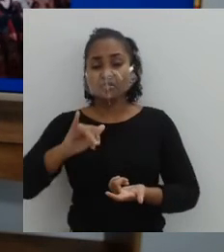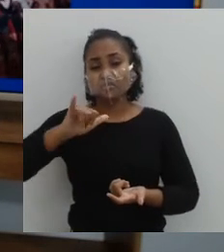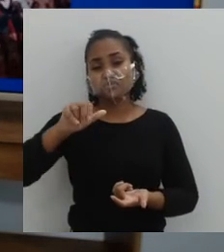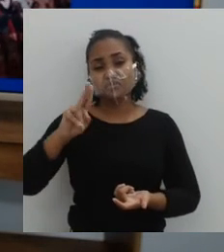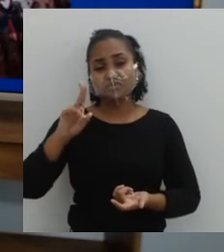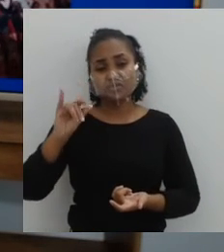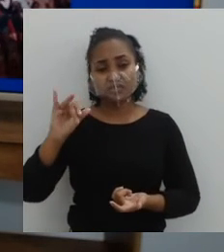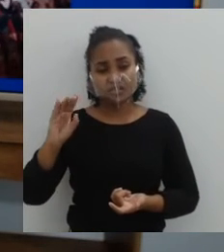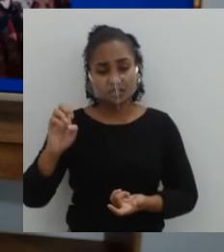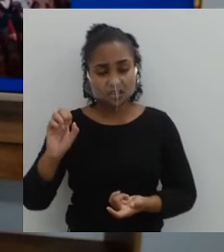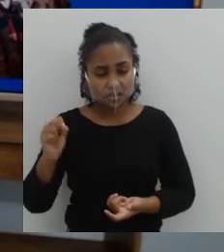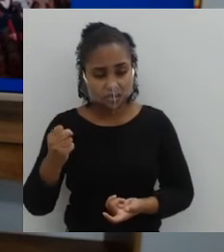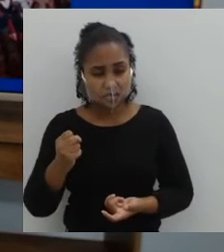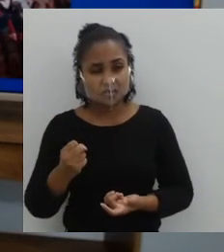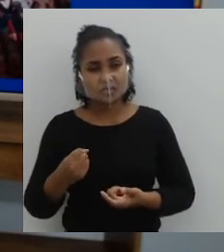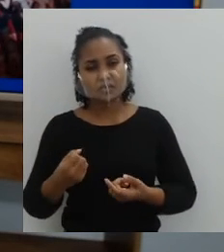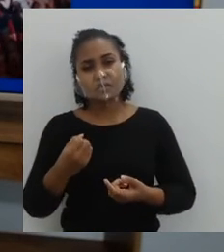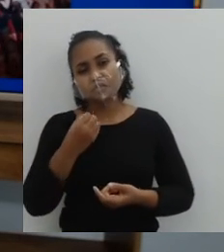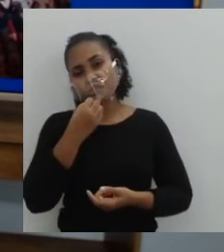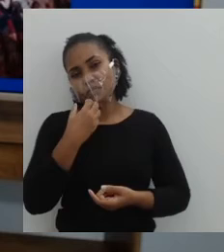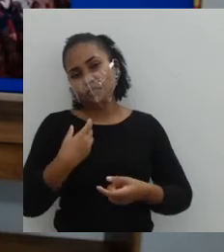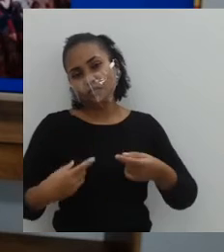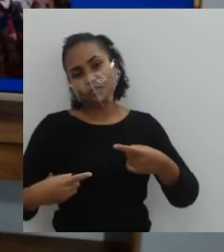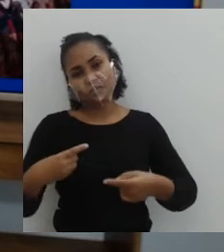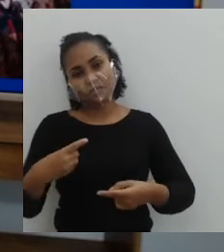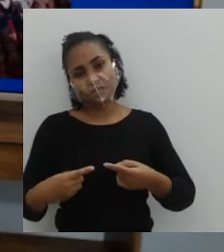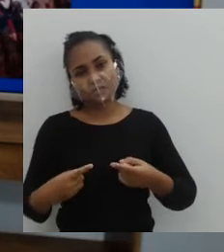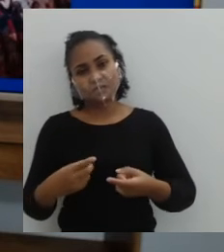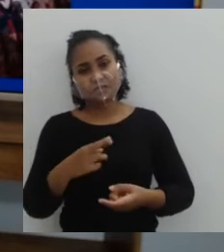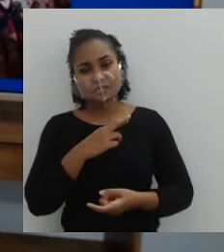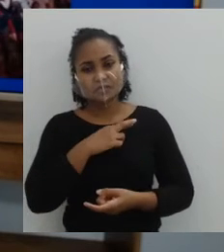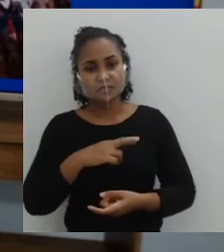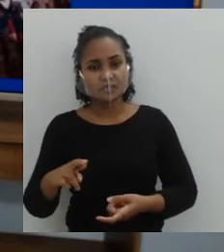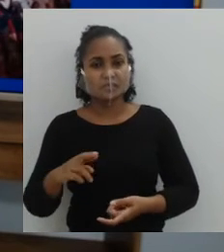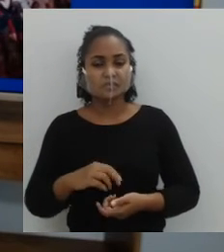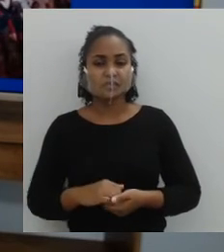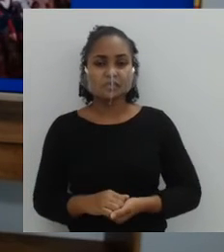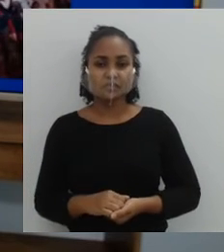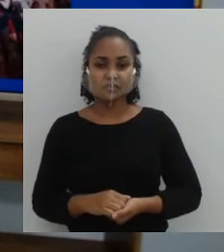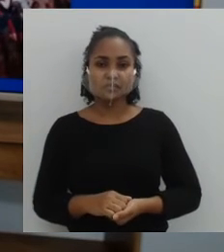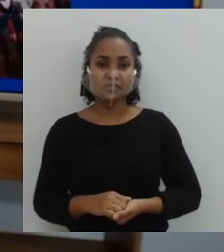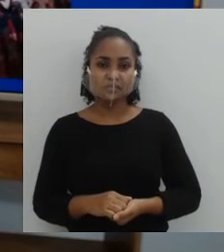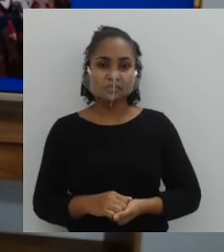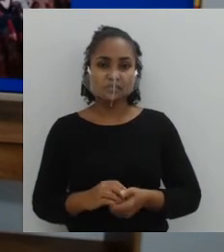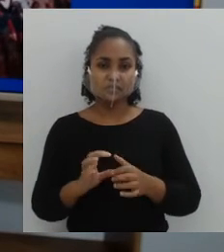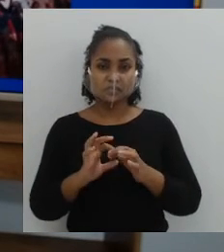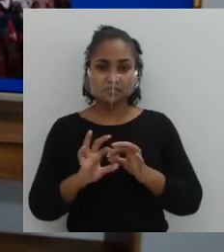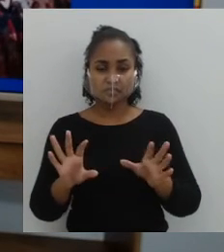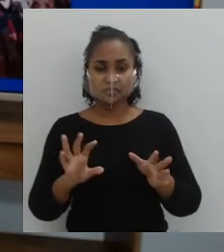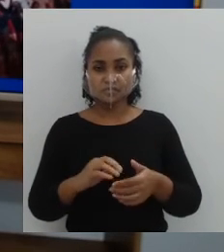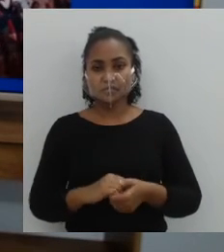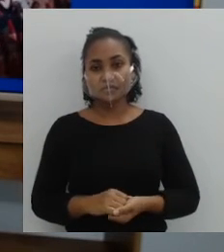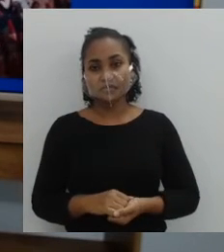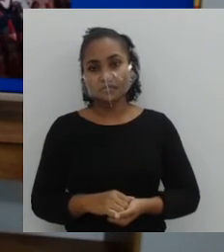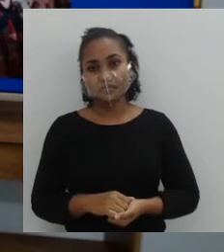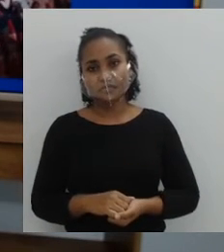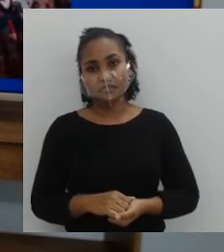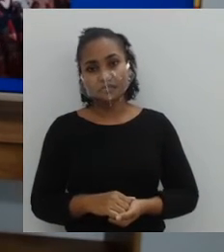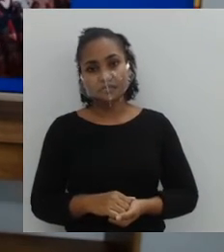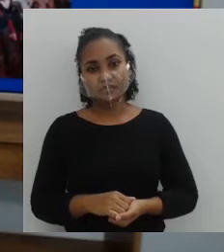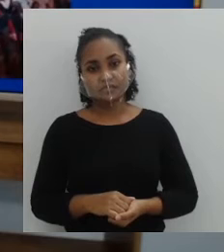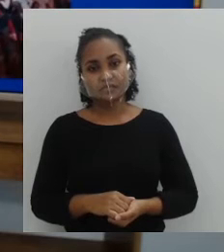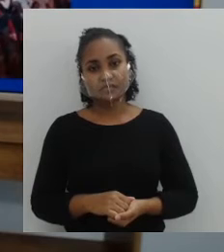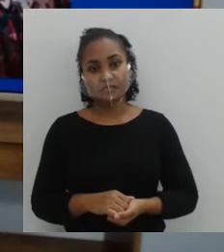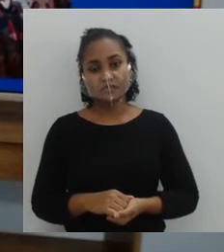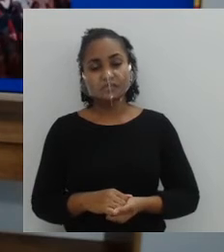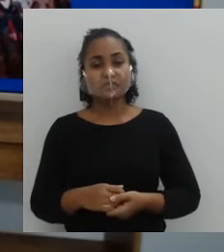Ele começa a fazer uma linha de política religiosa onde ele dá total liberdade, certo? Mesmo ele